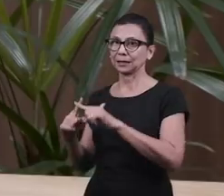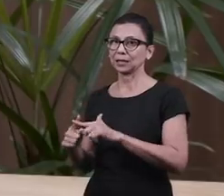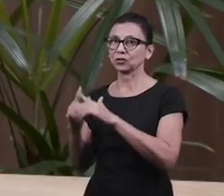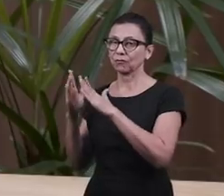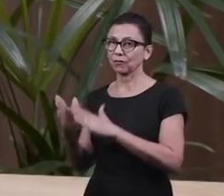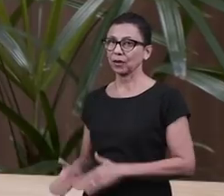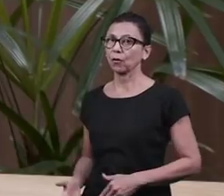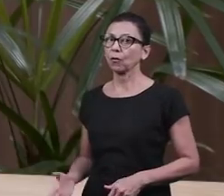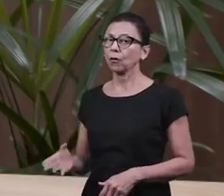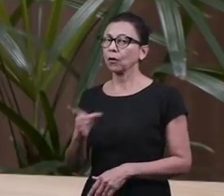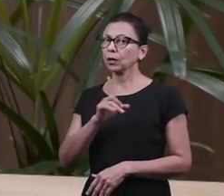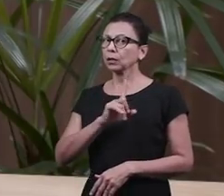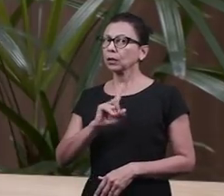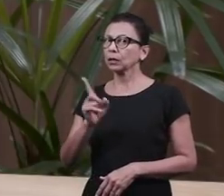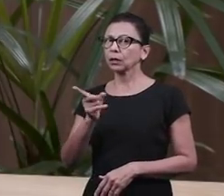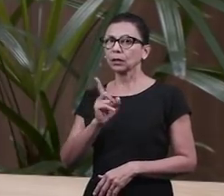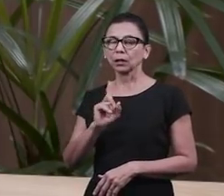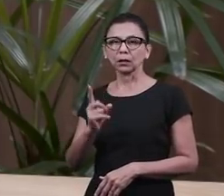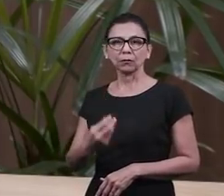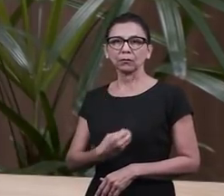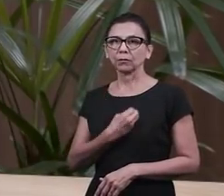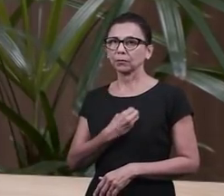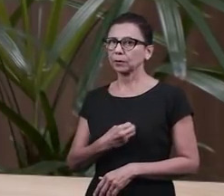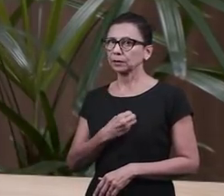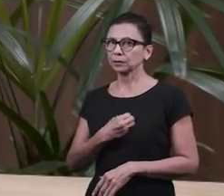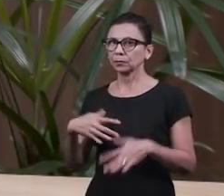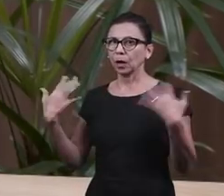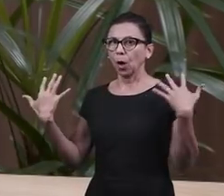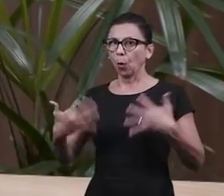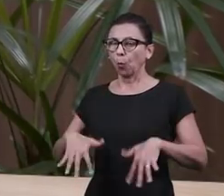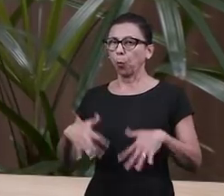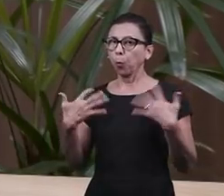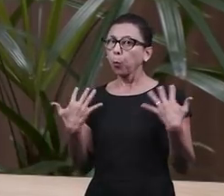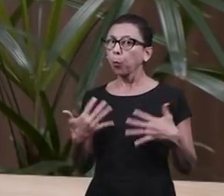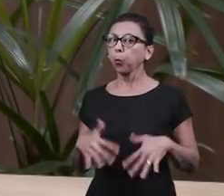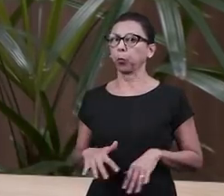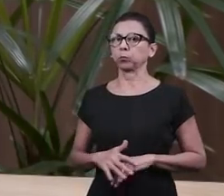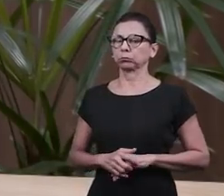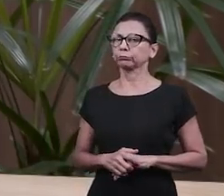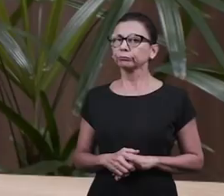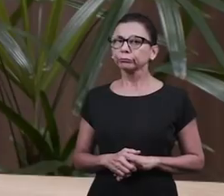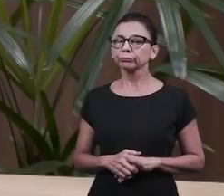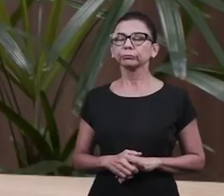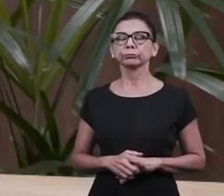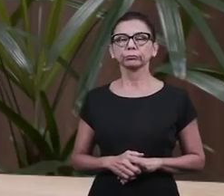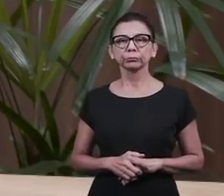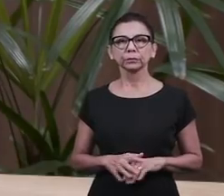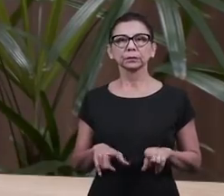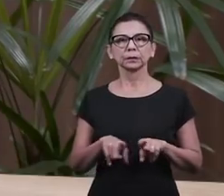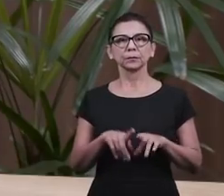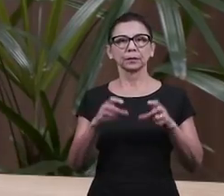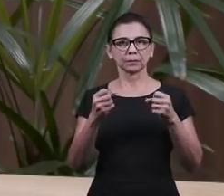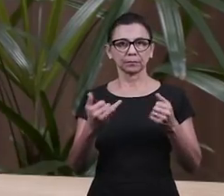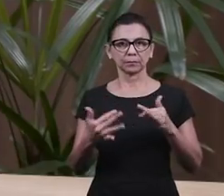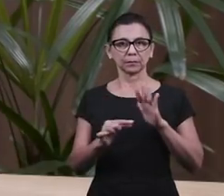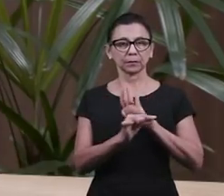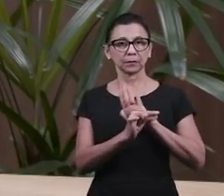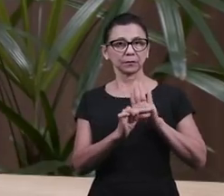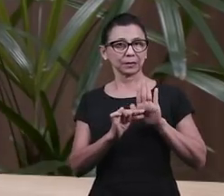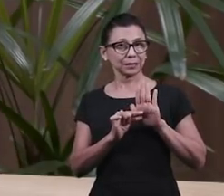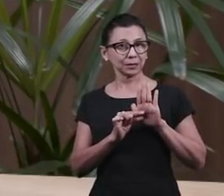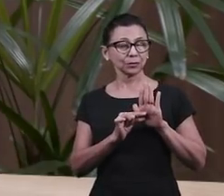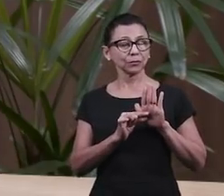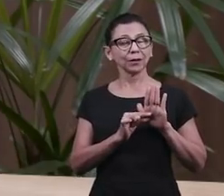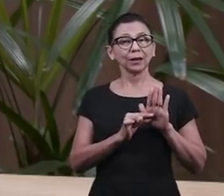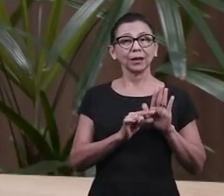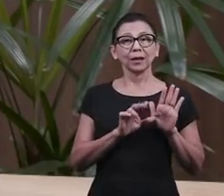tribulação. E ter este versículo como base. Nós gostaríamos depois também de explicar que esse versículo, ele não é um